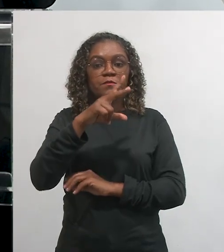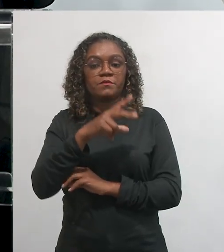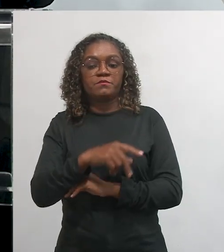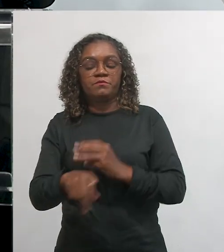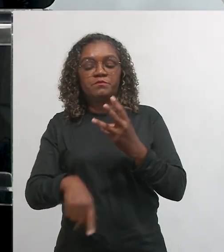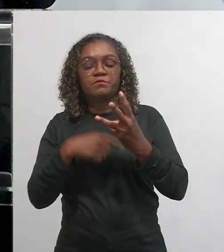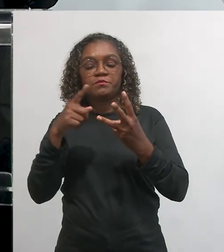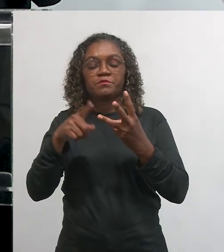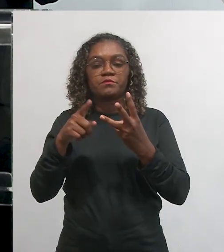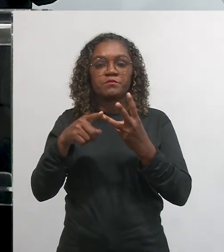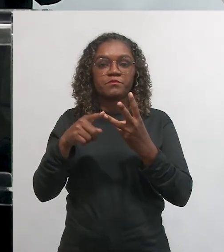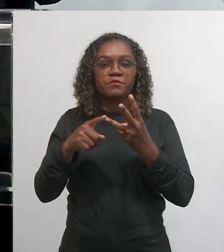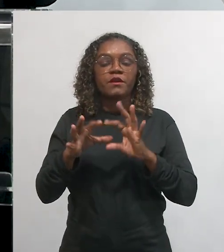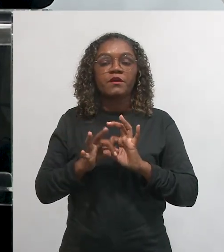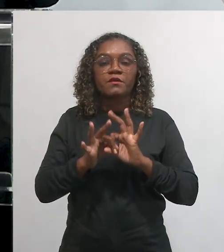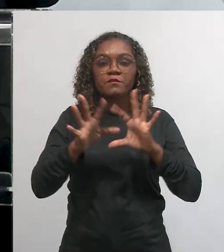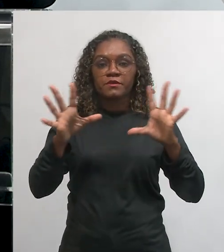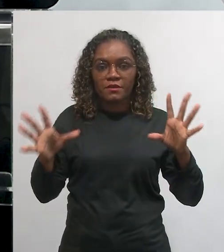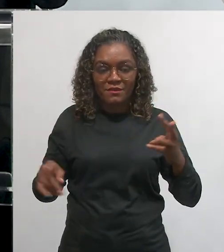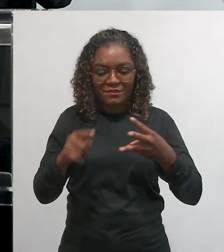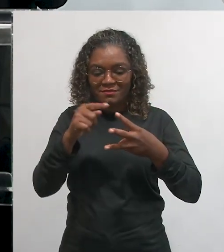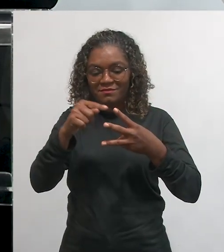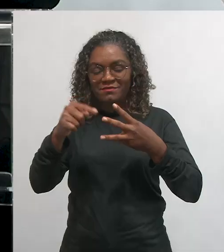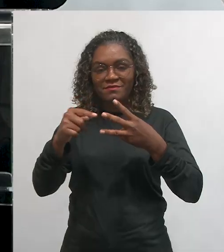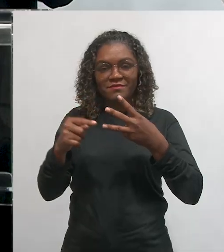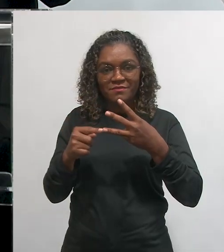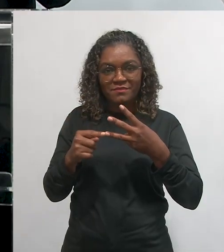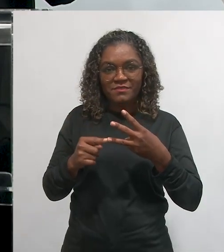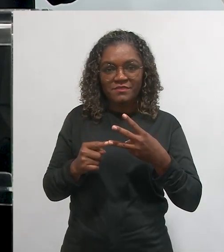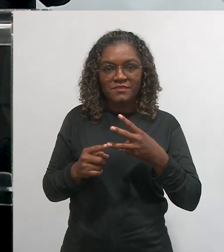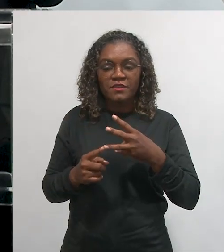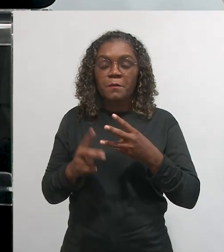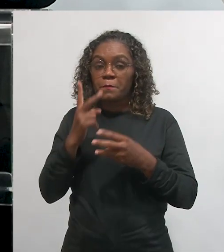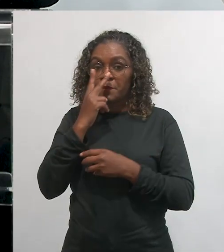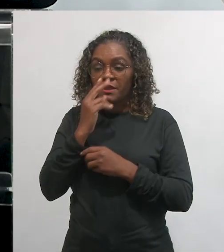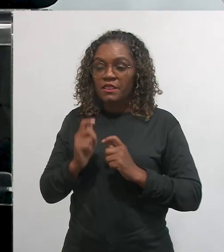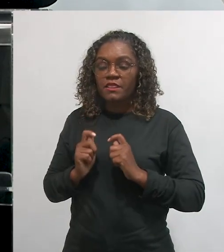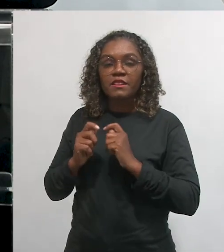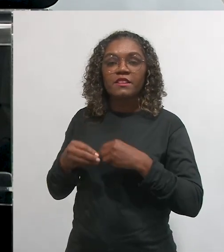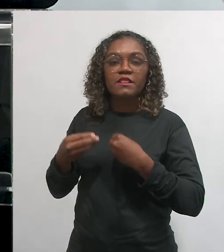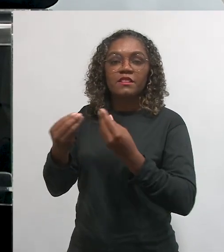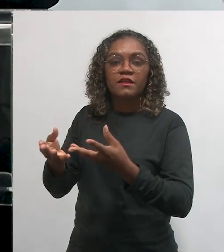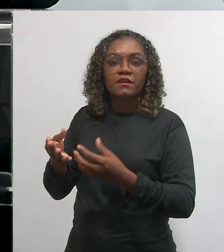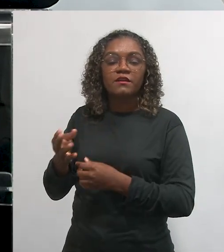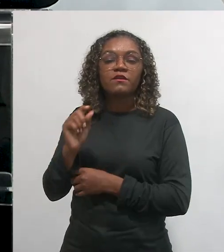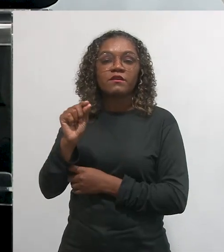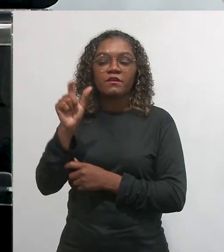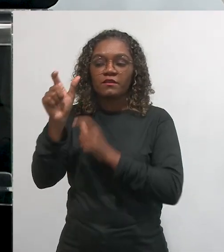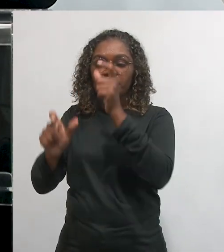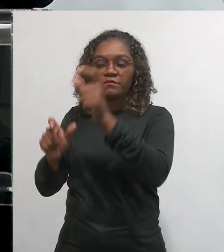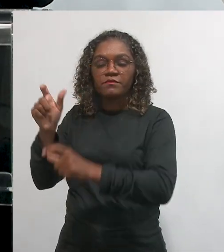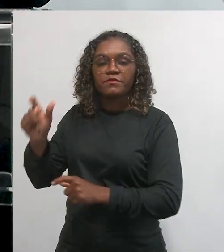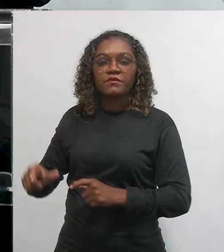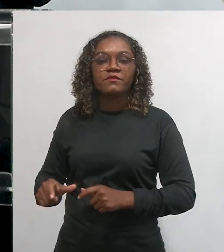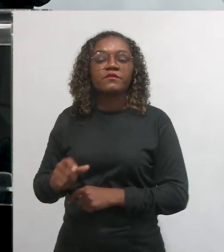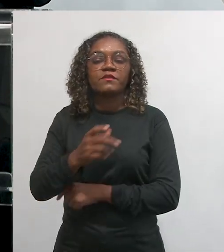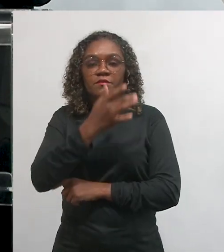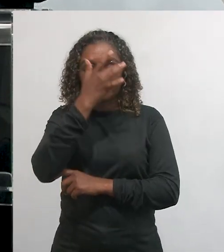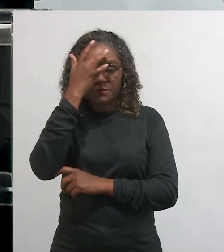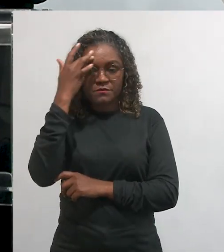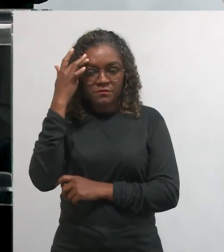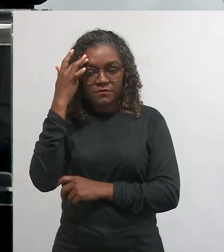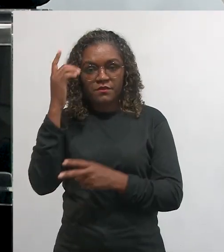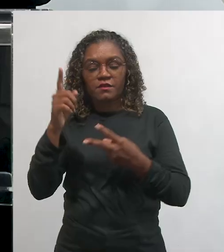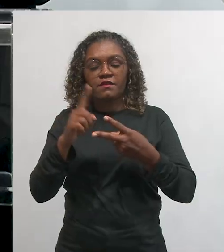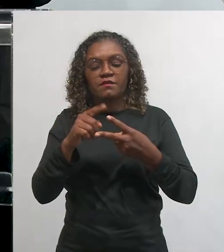cria no indivíduo, claro, com possibilidades diferentes, né? Cada um parte de um elemento muito diverso. Propriedade é diferente de medo,